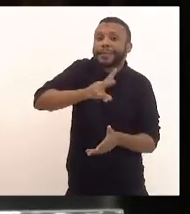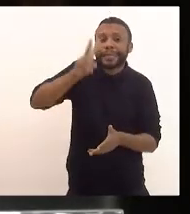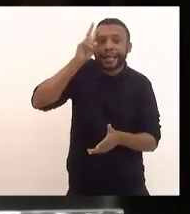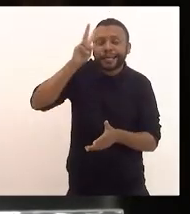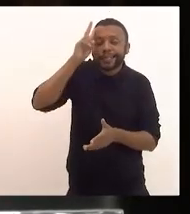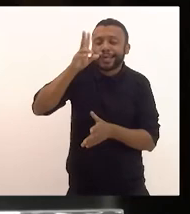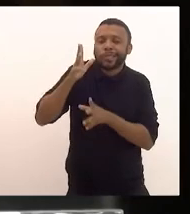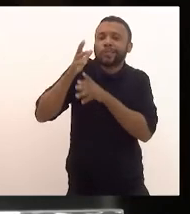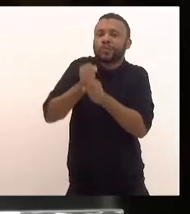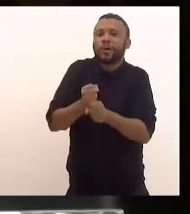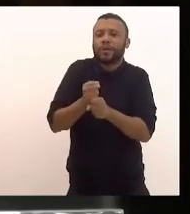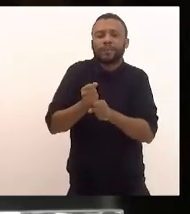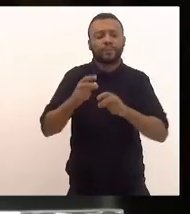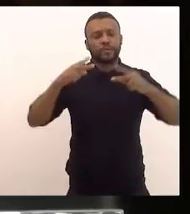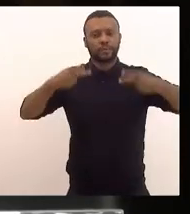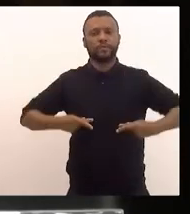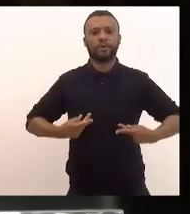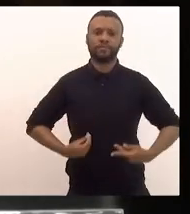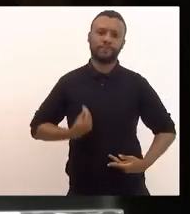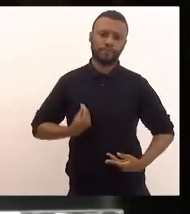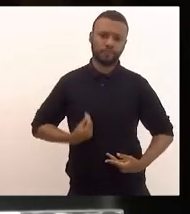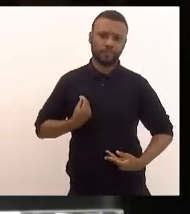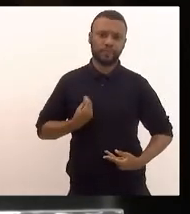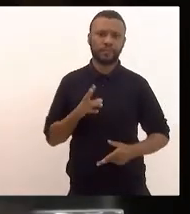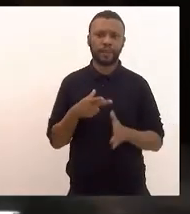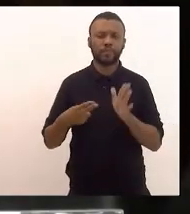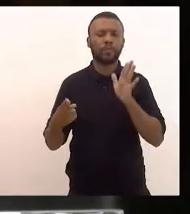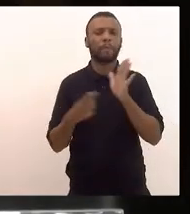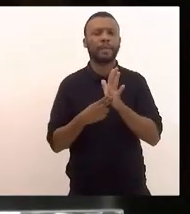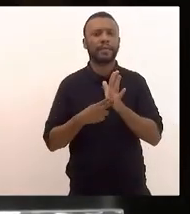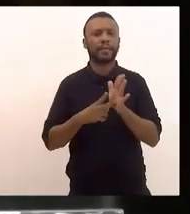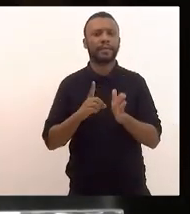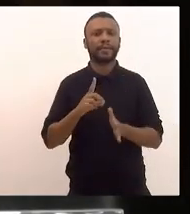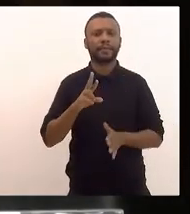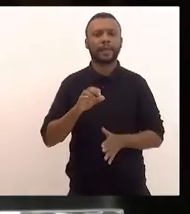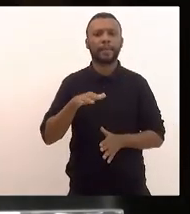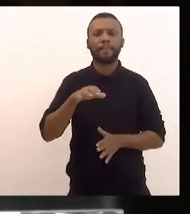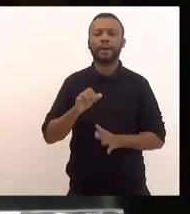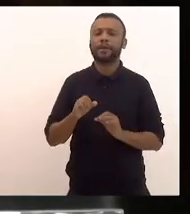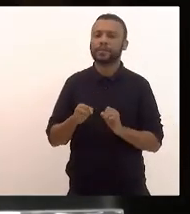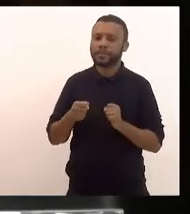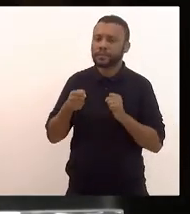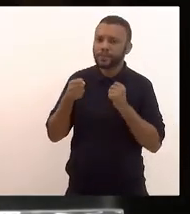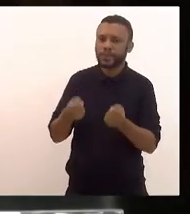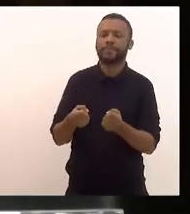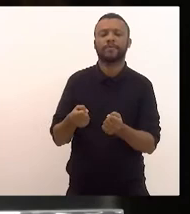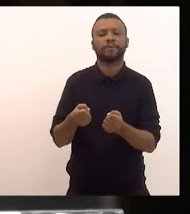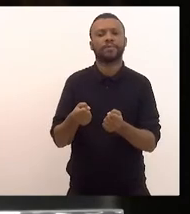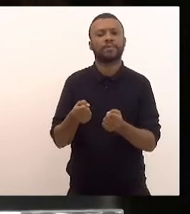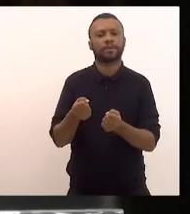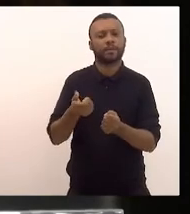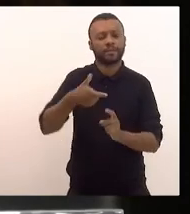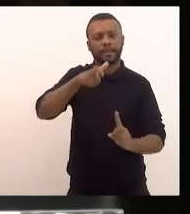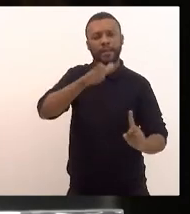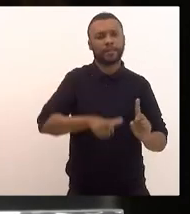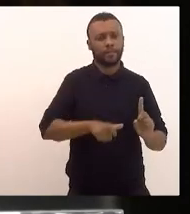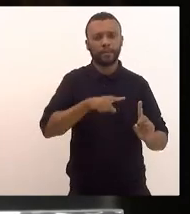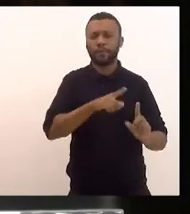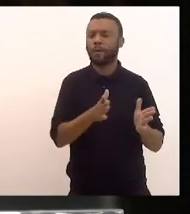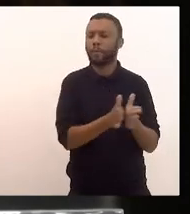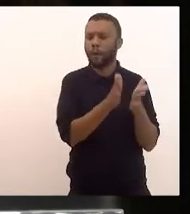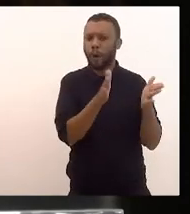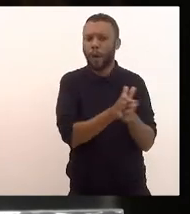vivia e assobia esse drama e partir em defesa dessa criatura de modo que eu